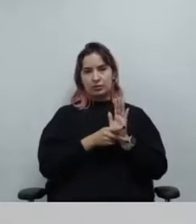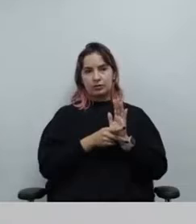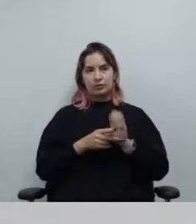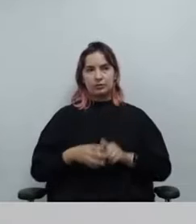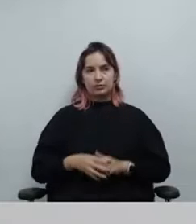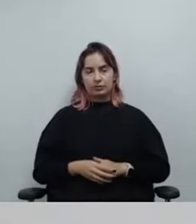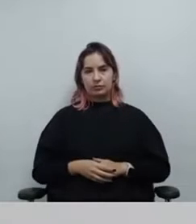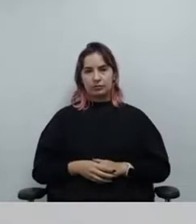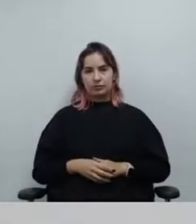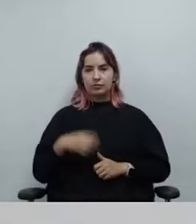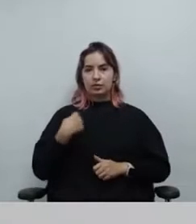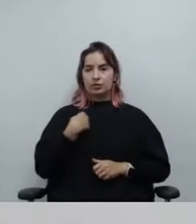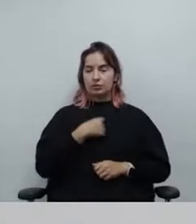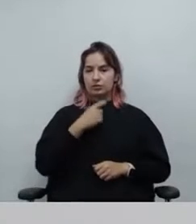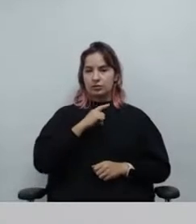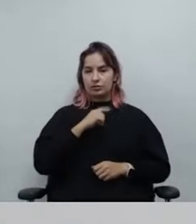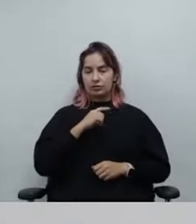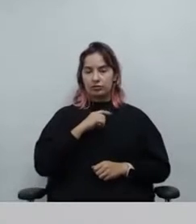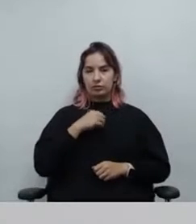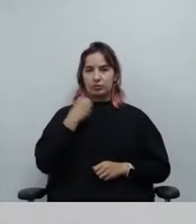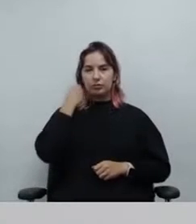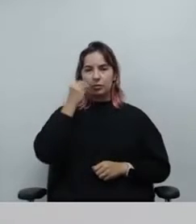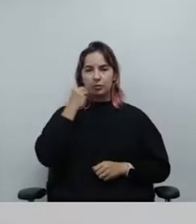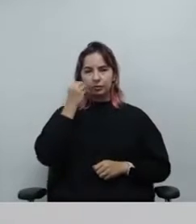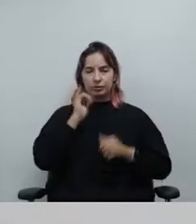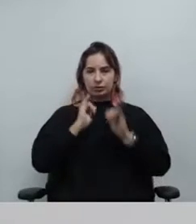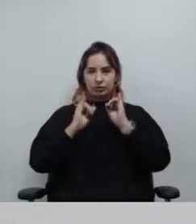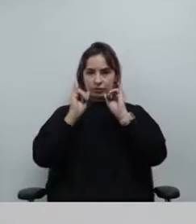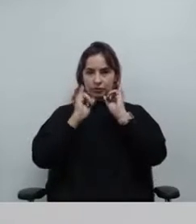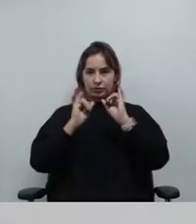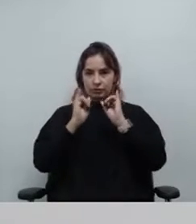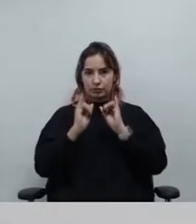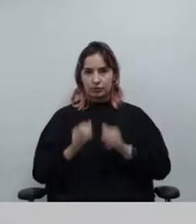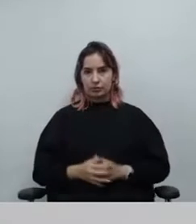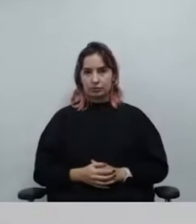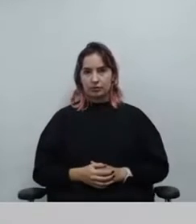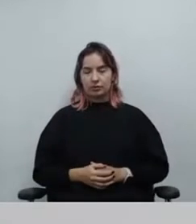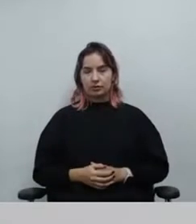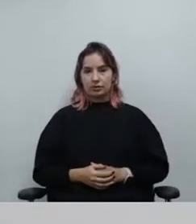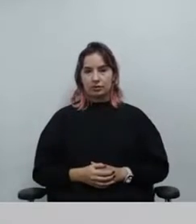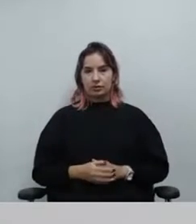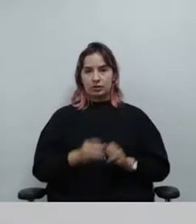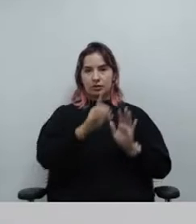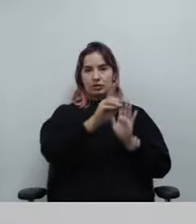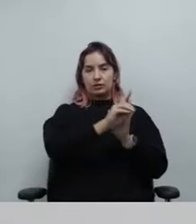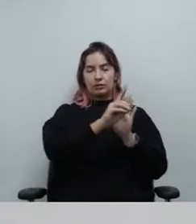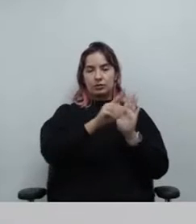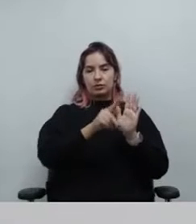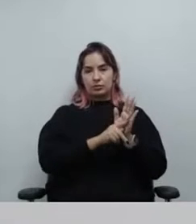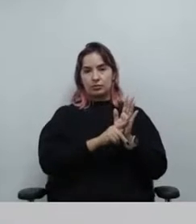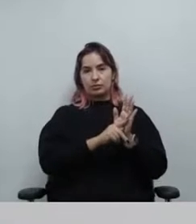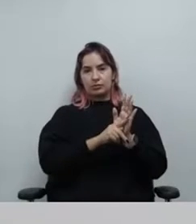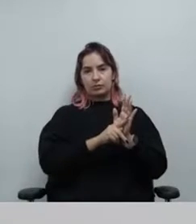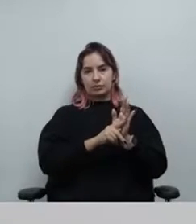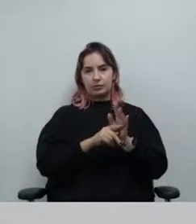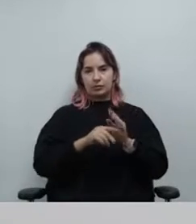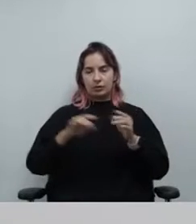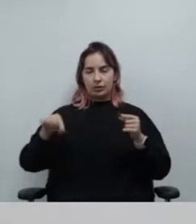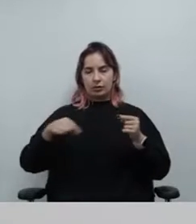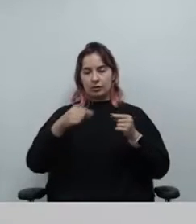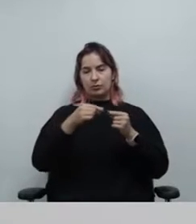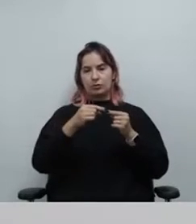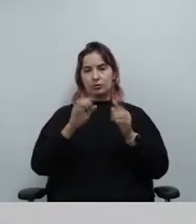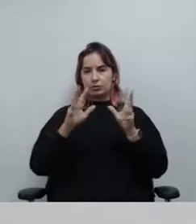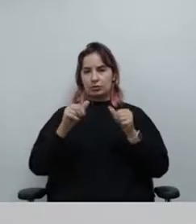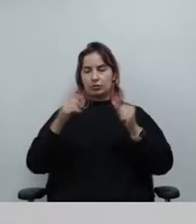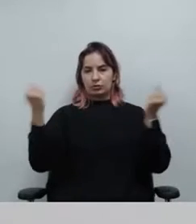também, tivemos essa oportunidade de divulgar, não é, Vanessa, Danilo, as ações da Defensoria Pública em prol de